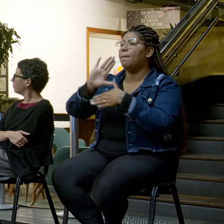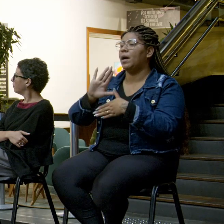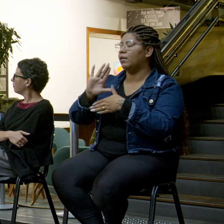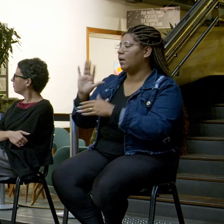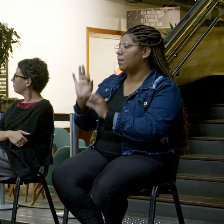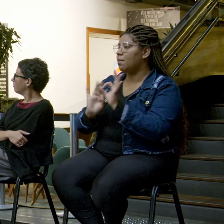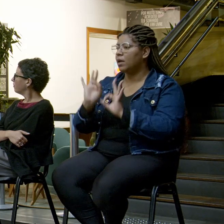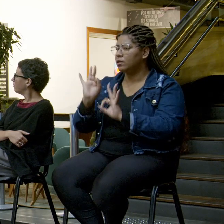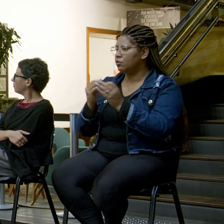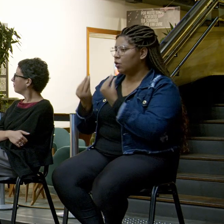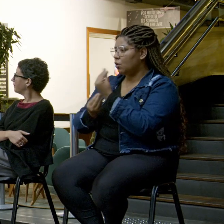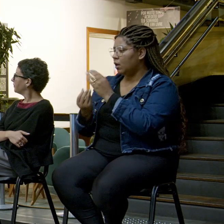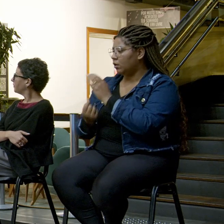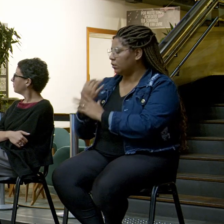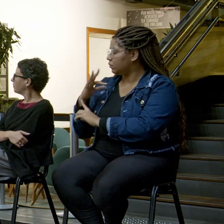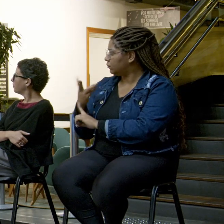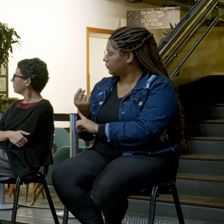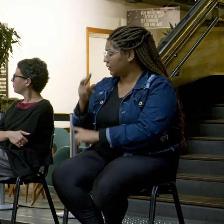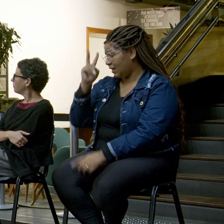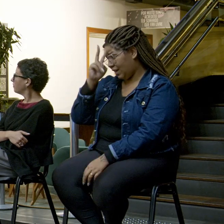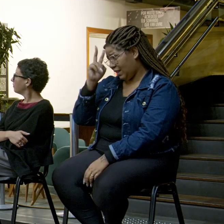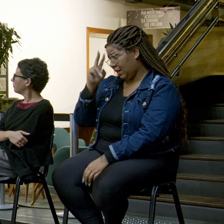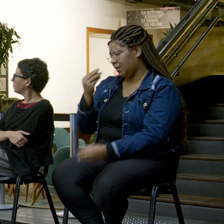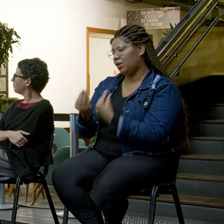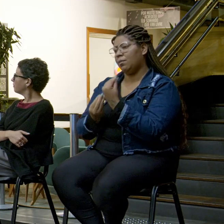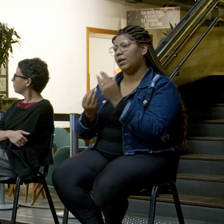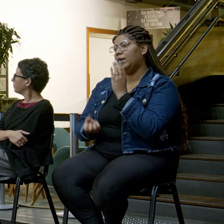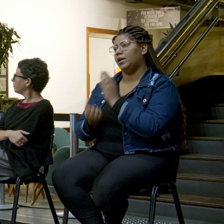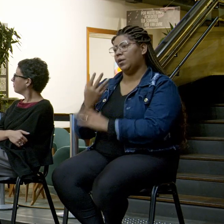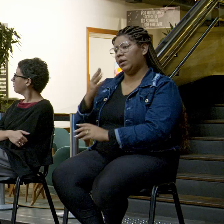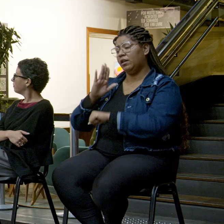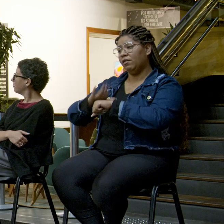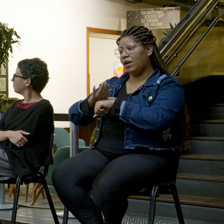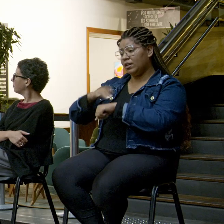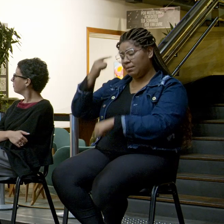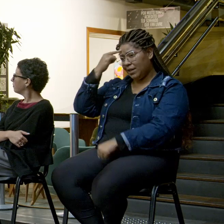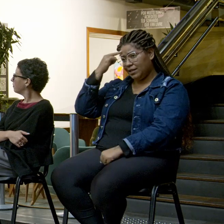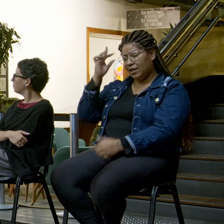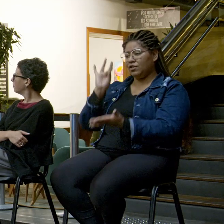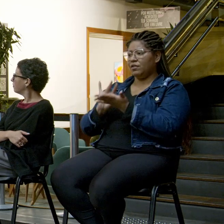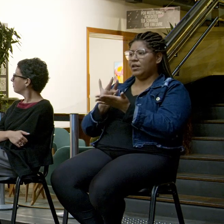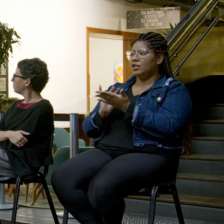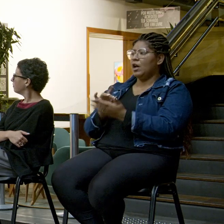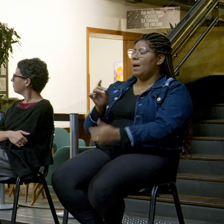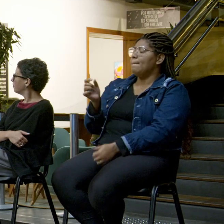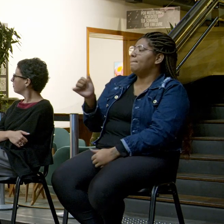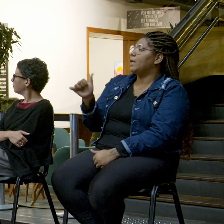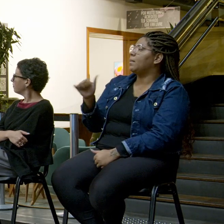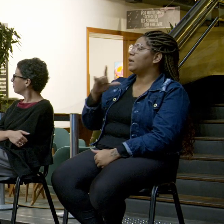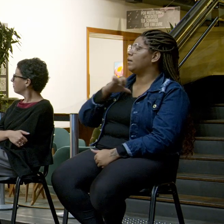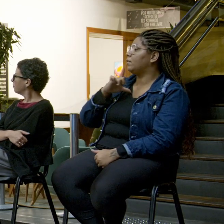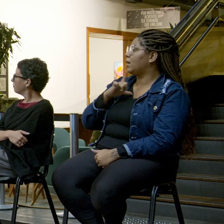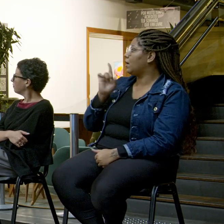dela, e várias formas que lembram essas construções, que fazem pensar nessas construções de espaço, né? Na primeira sala você tem